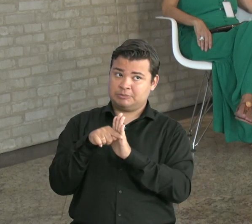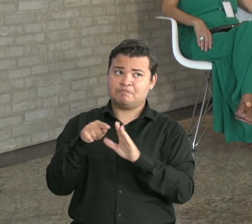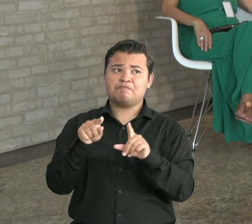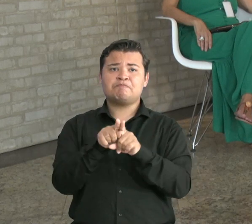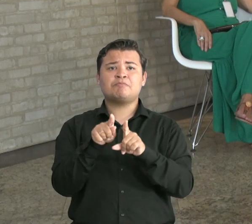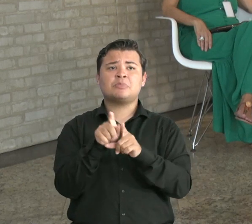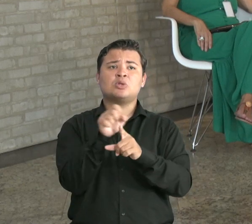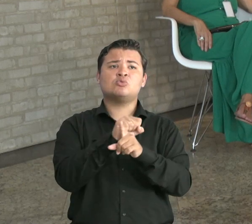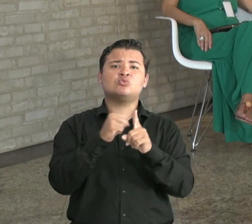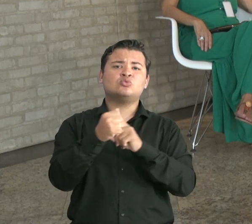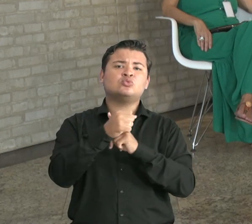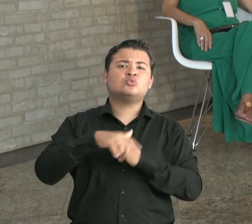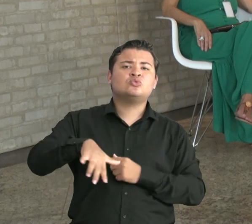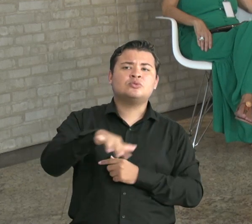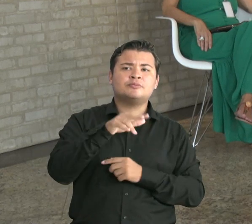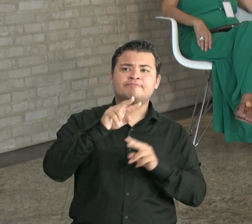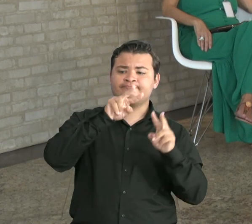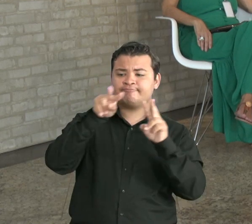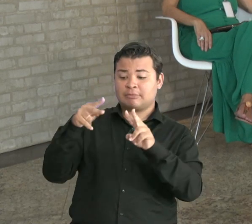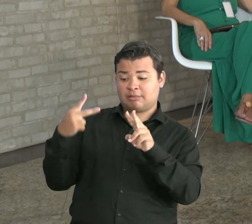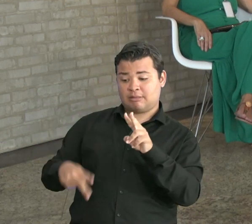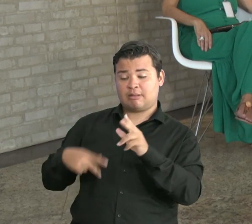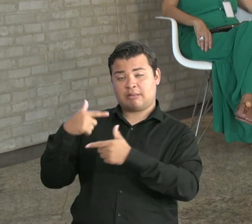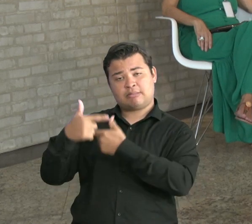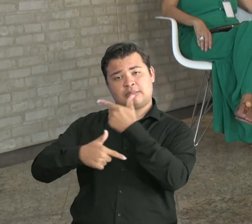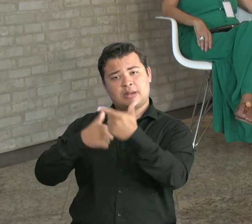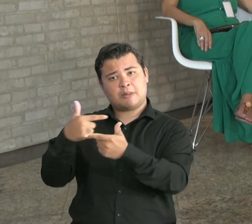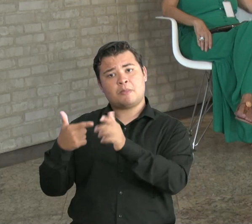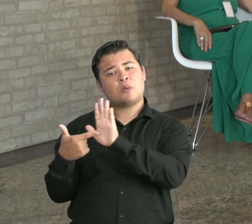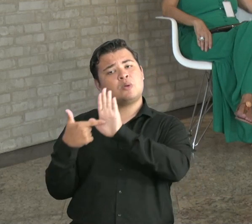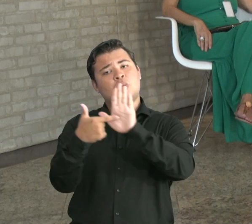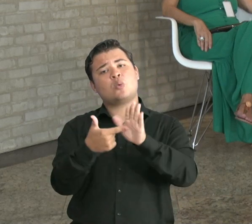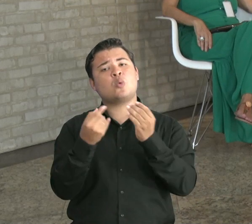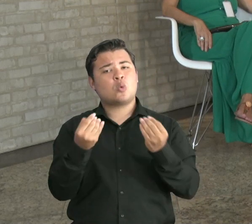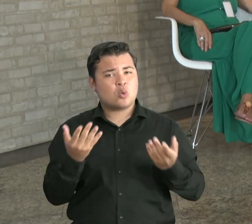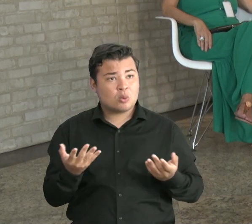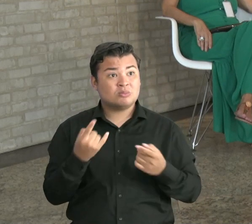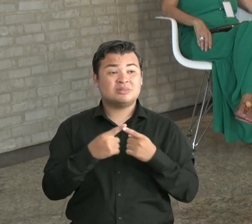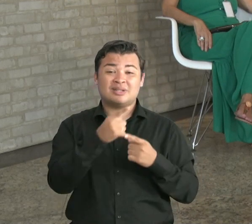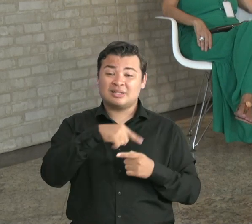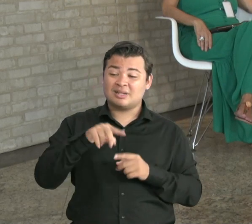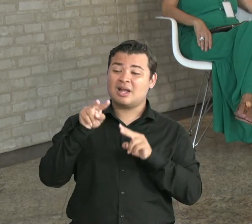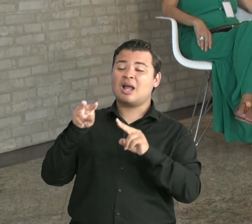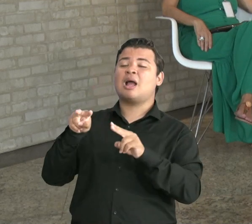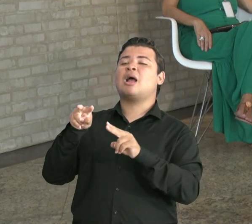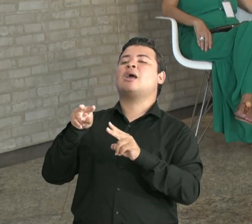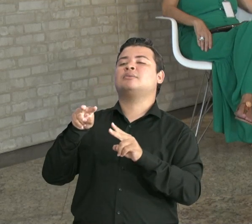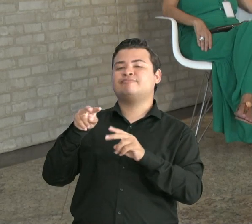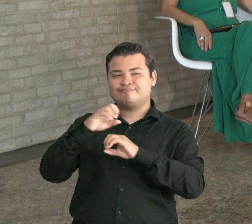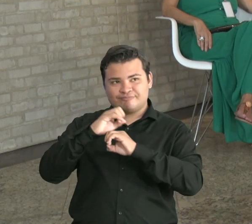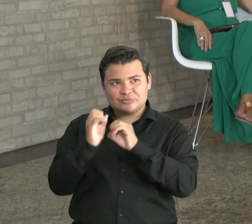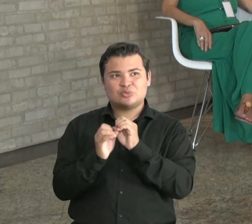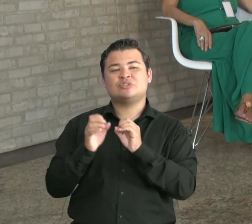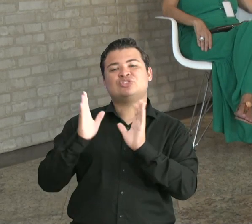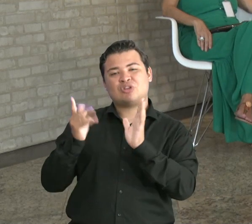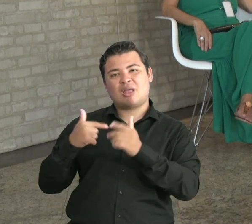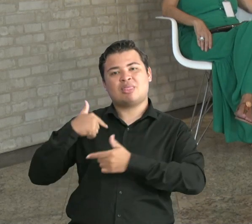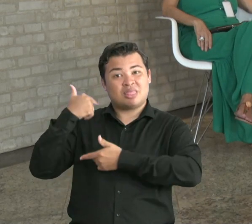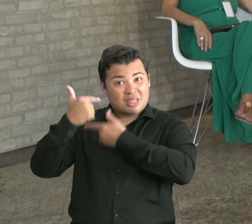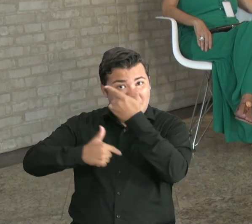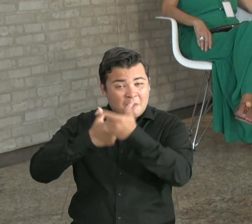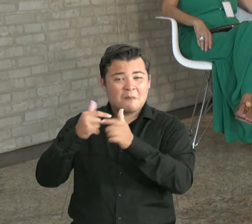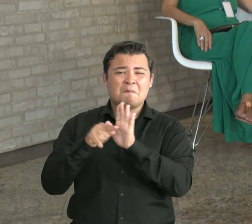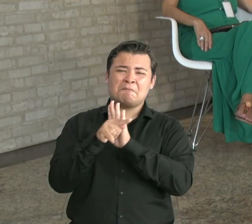pode conhecer melhor o nosso trabalho para saber que a UFG e outras universidades têm desenvolvido